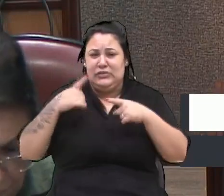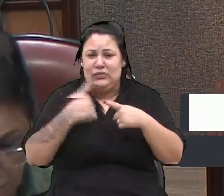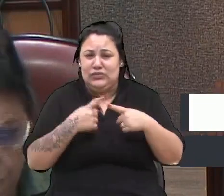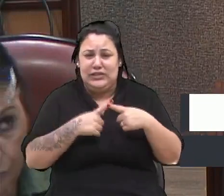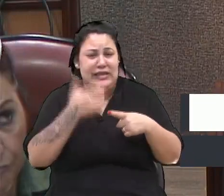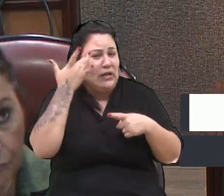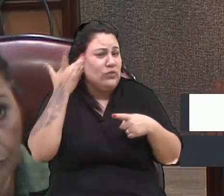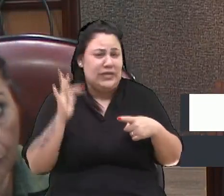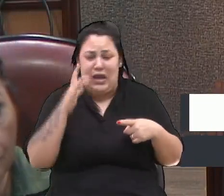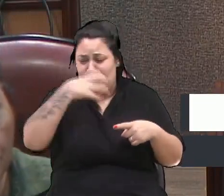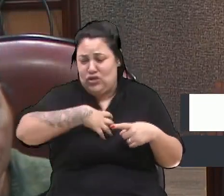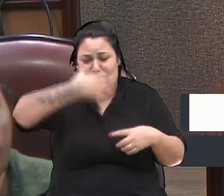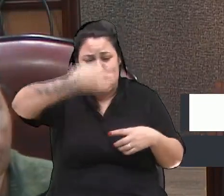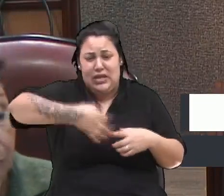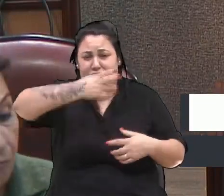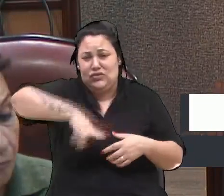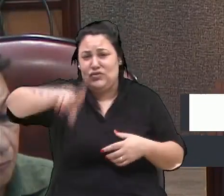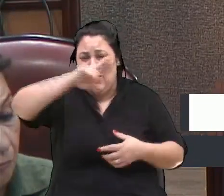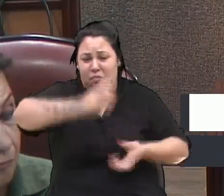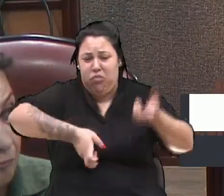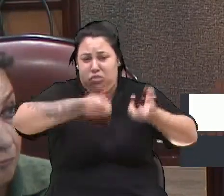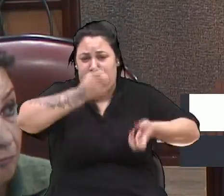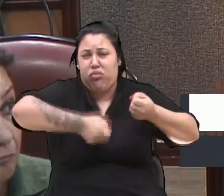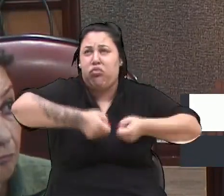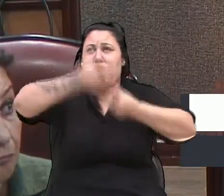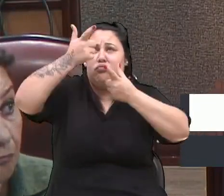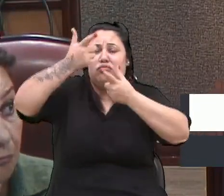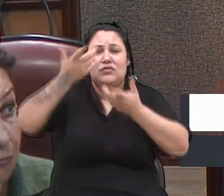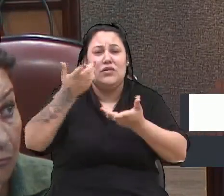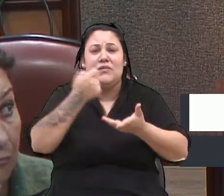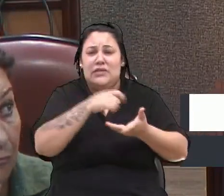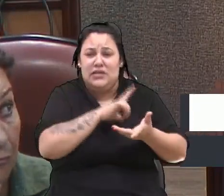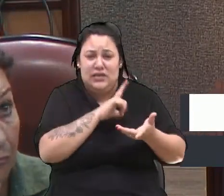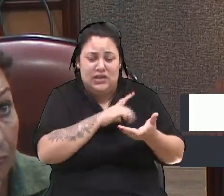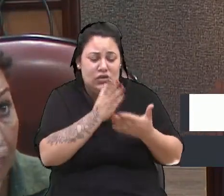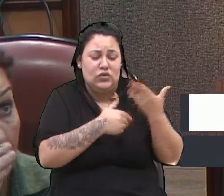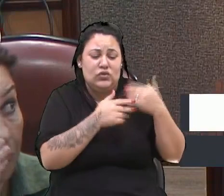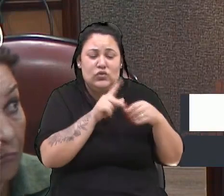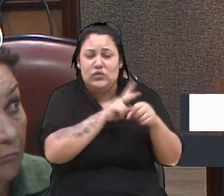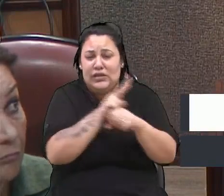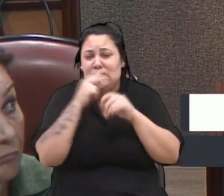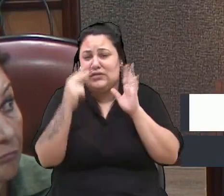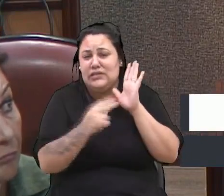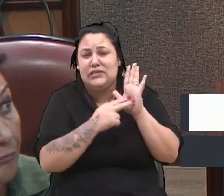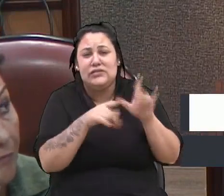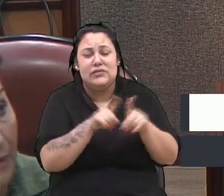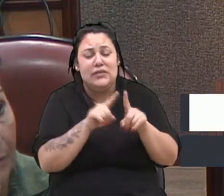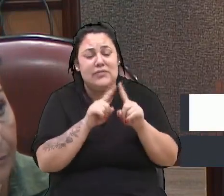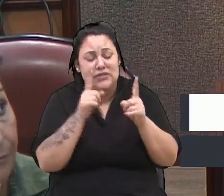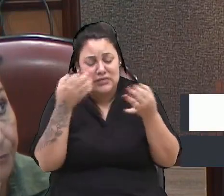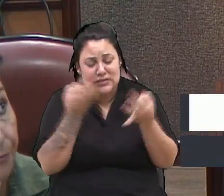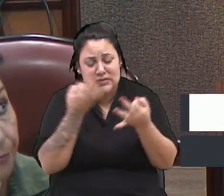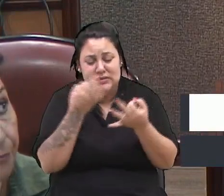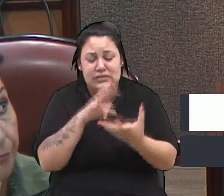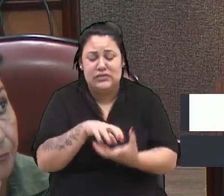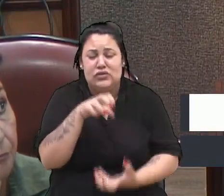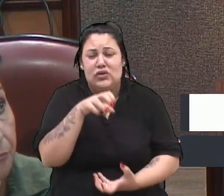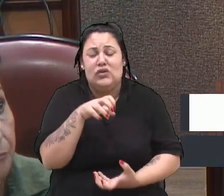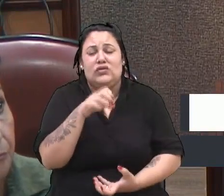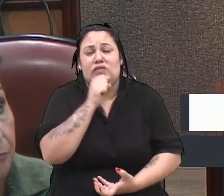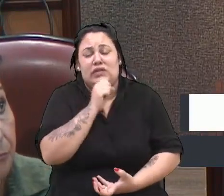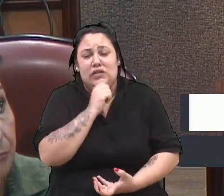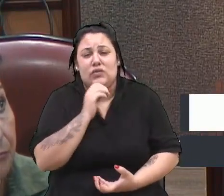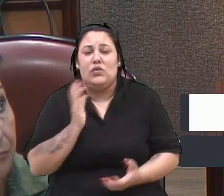incorreto dos fogos. Então, tem que ter todo um cuidado, toda uma atenção, mas com certeza nossos idosos, nossos autistas e